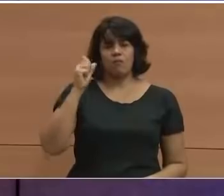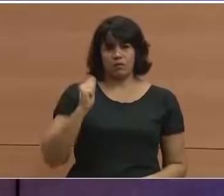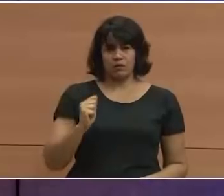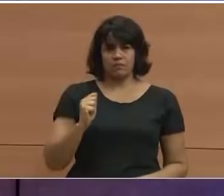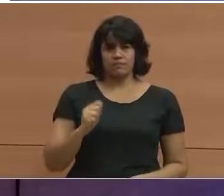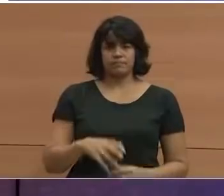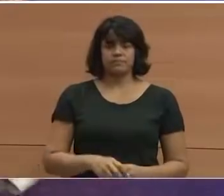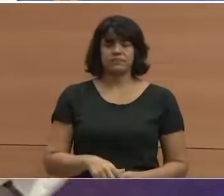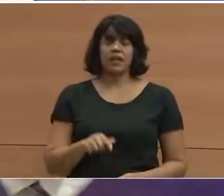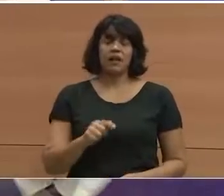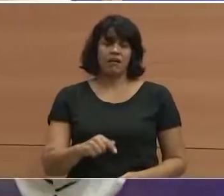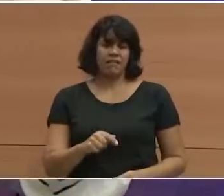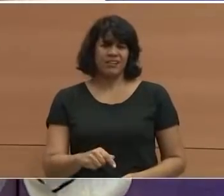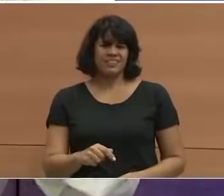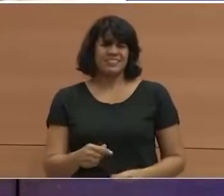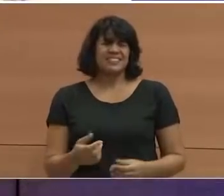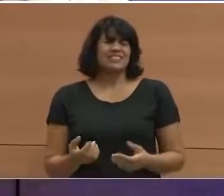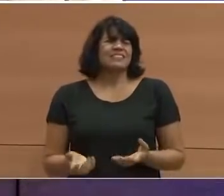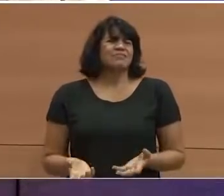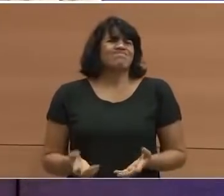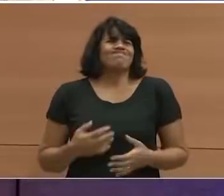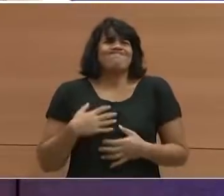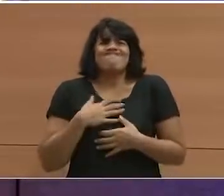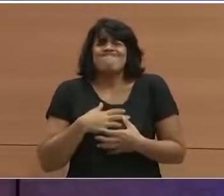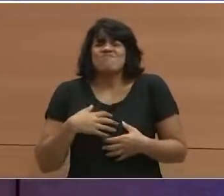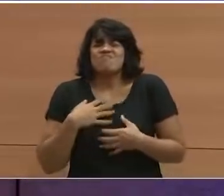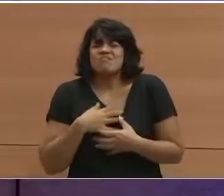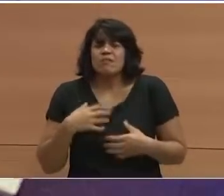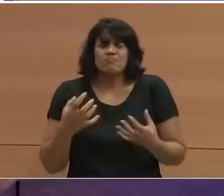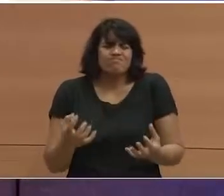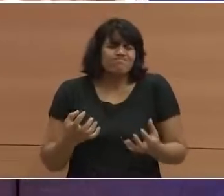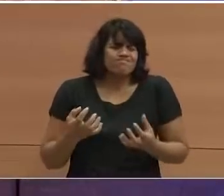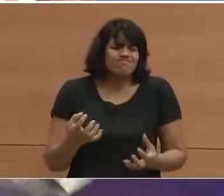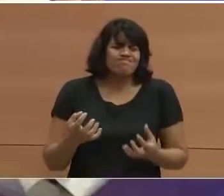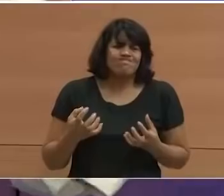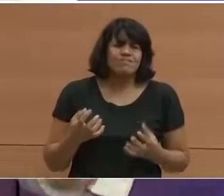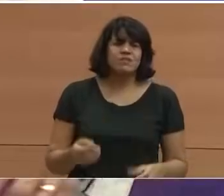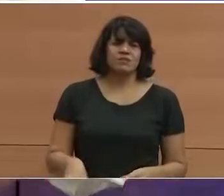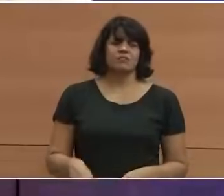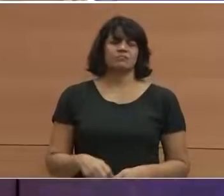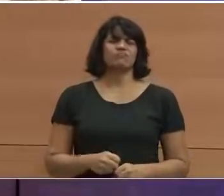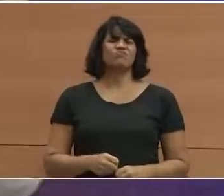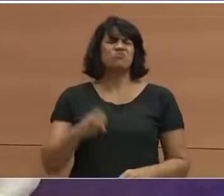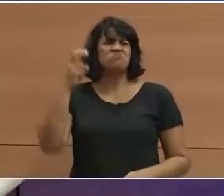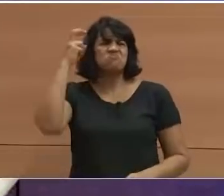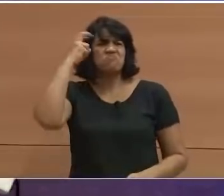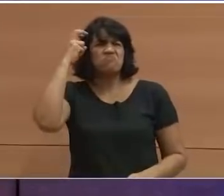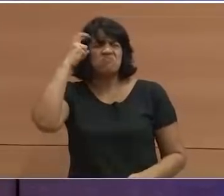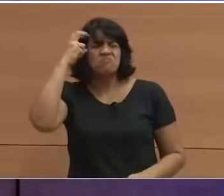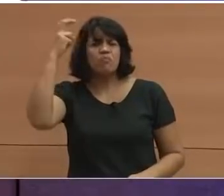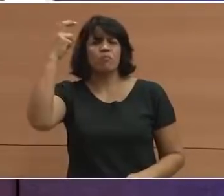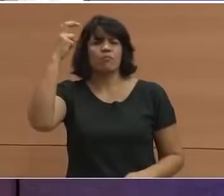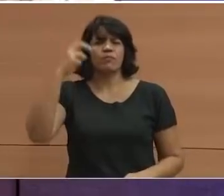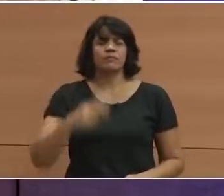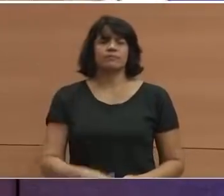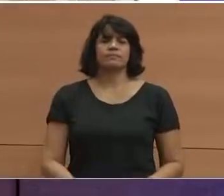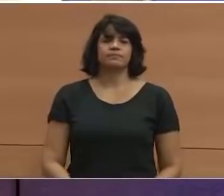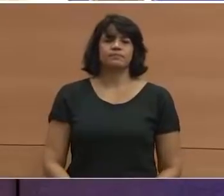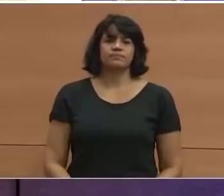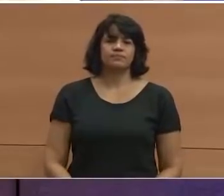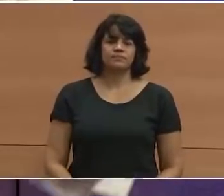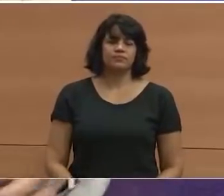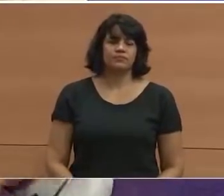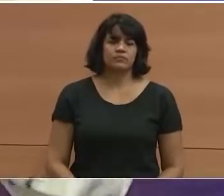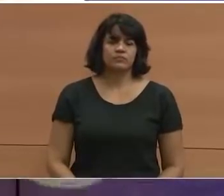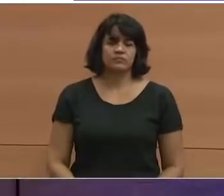eram muito dados em desenvolver a oratória, desenvolver a eloquência, desenvolver o poder